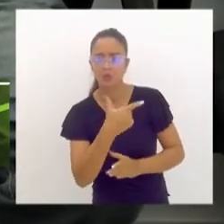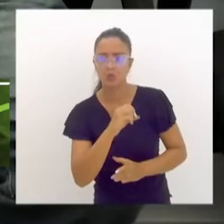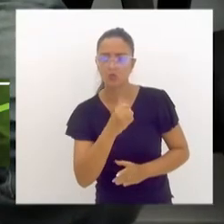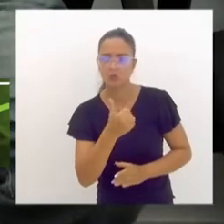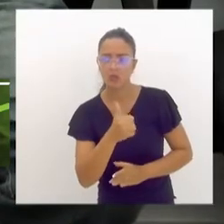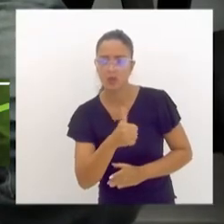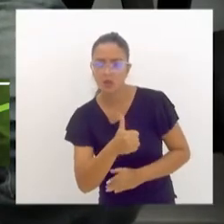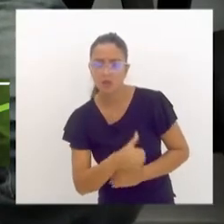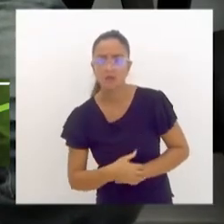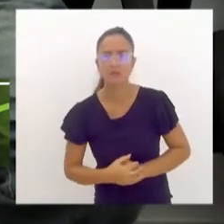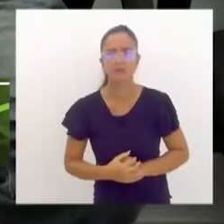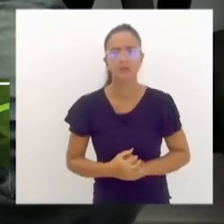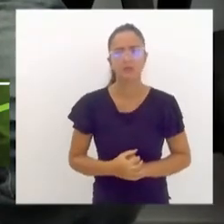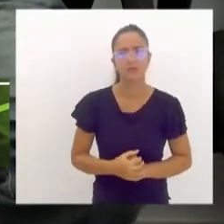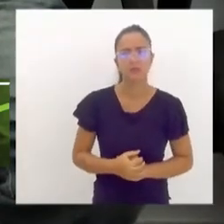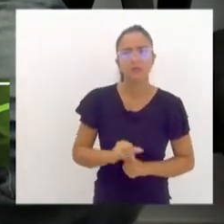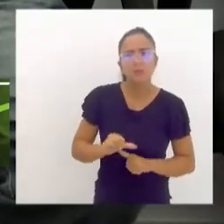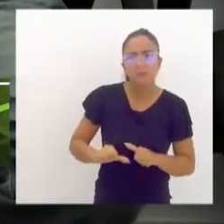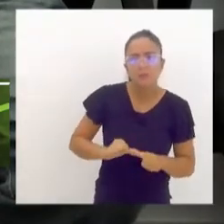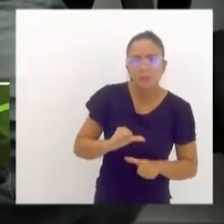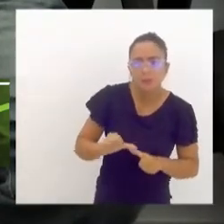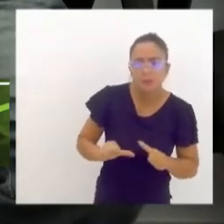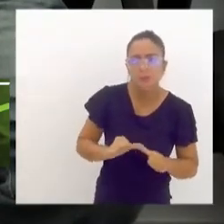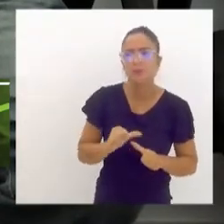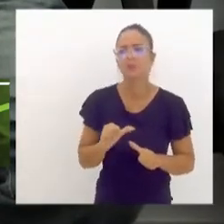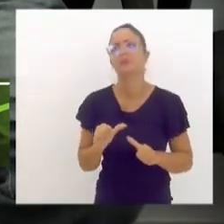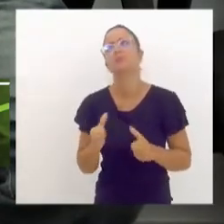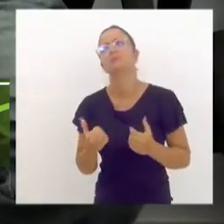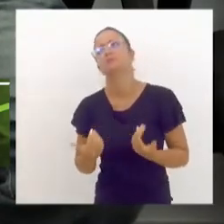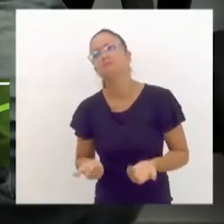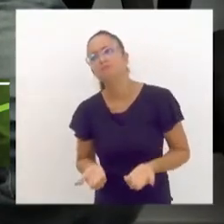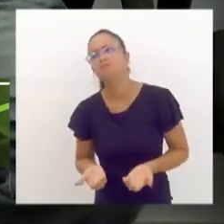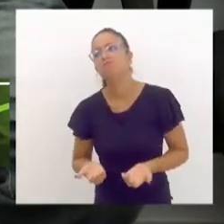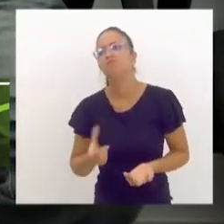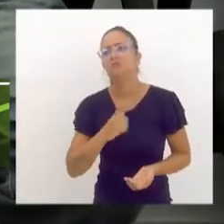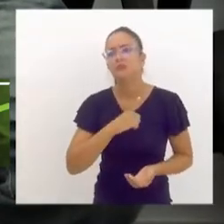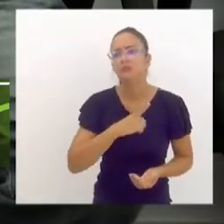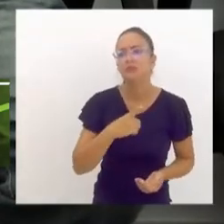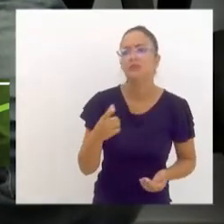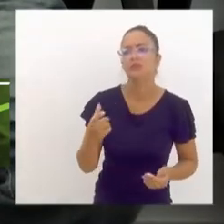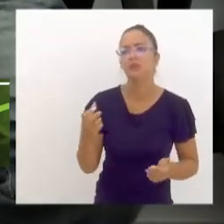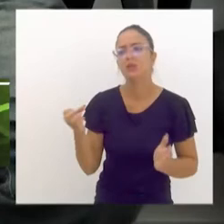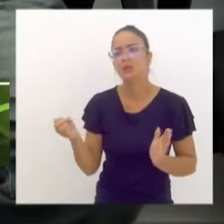sofreu alguma modificação, teve uma renovação